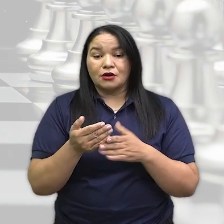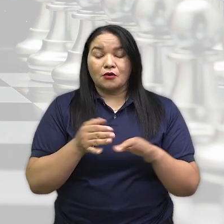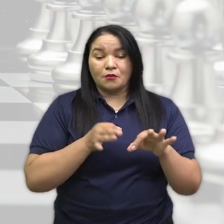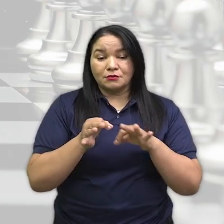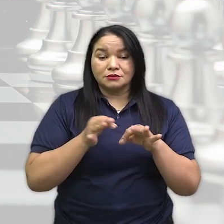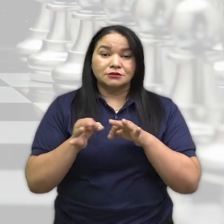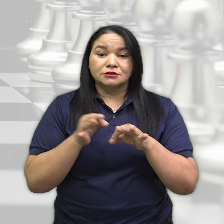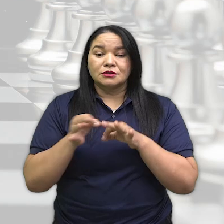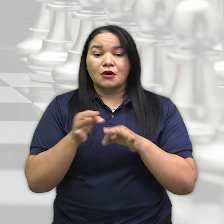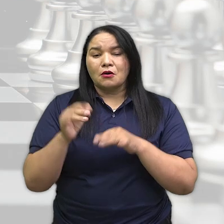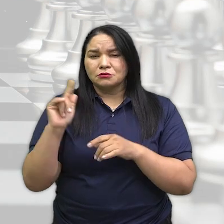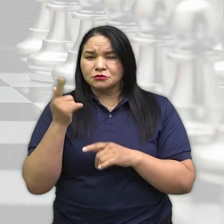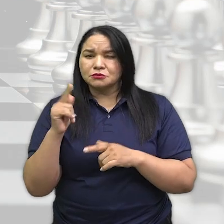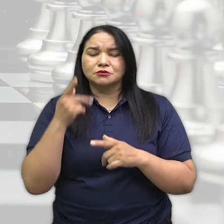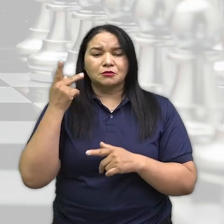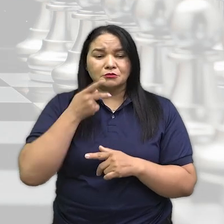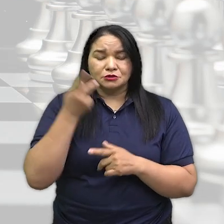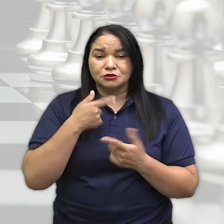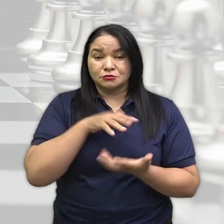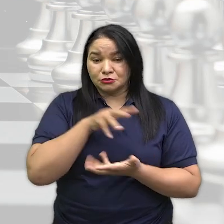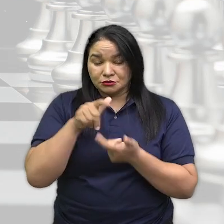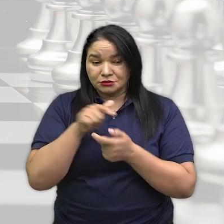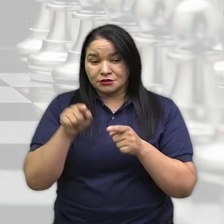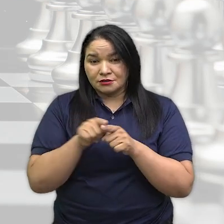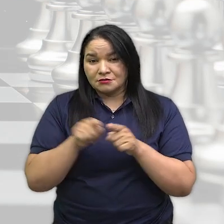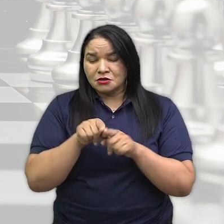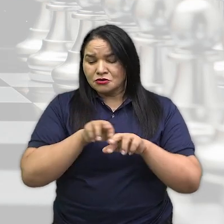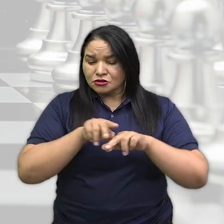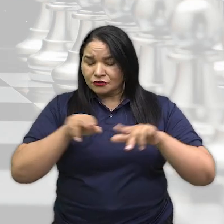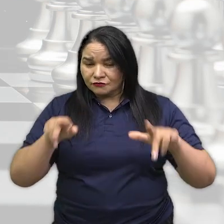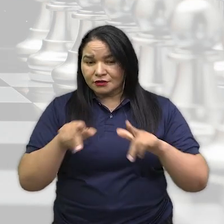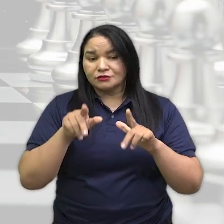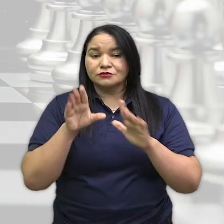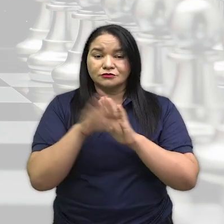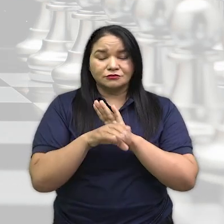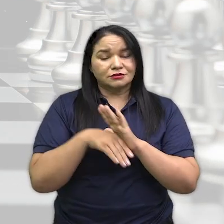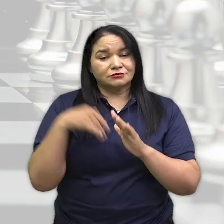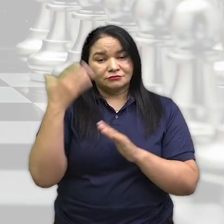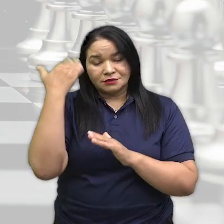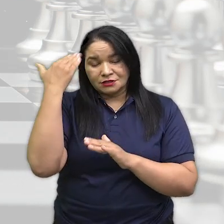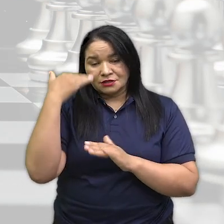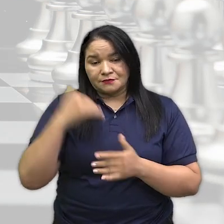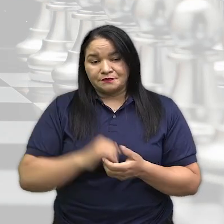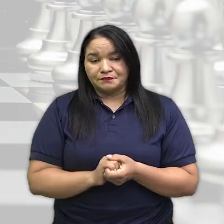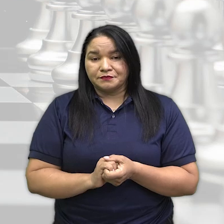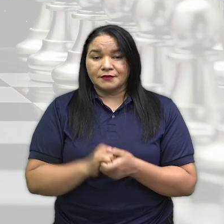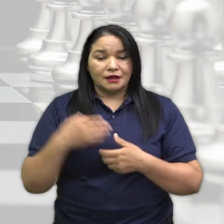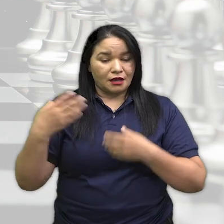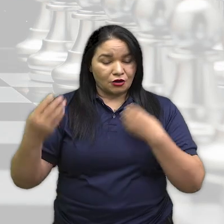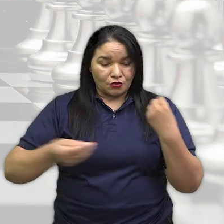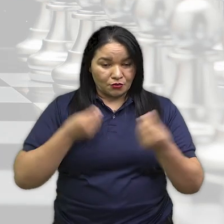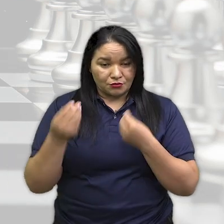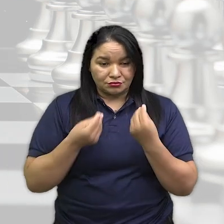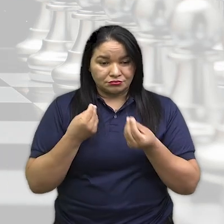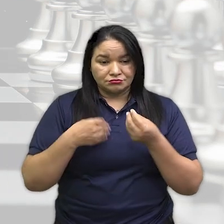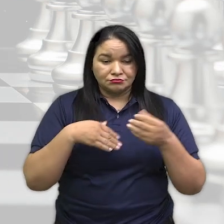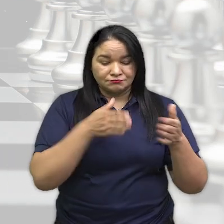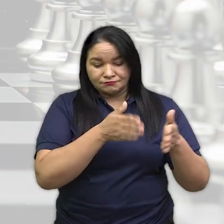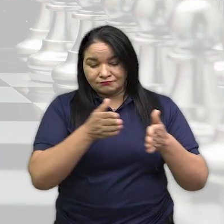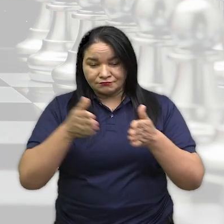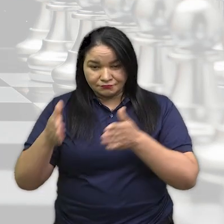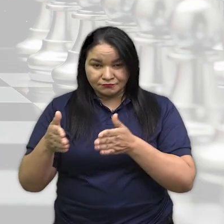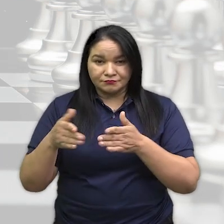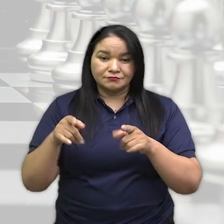geopolítica mundial, que tem muito ali de geopolítica nesse contexto de compreensão de como essas ordens